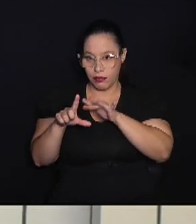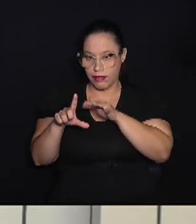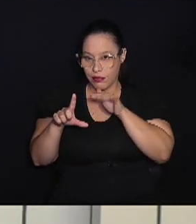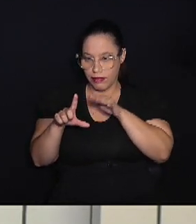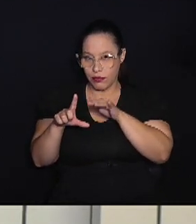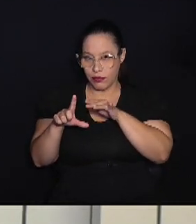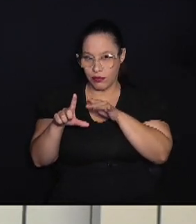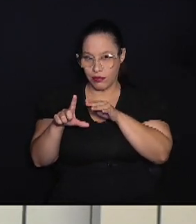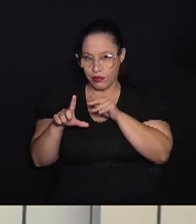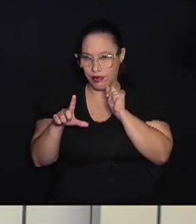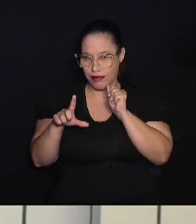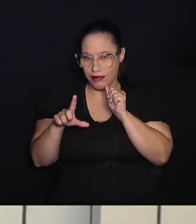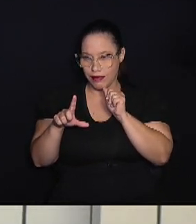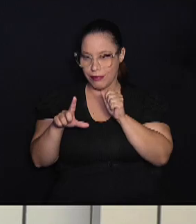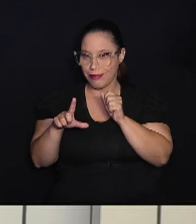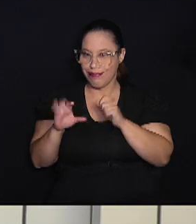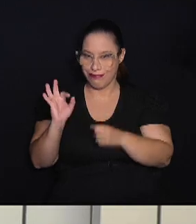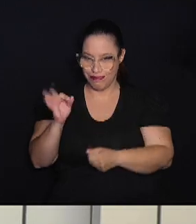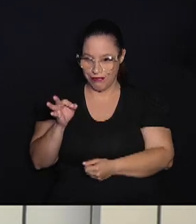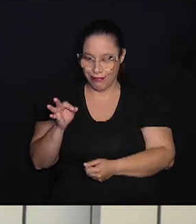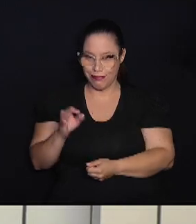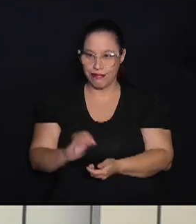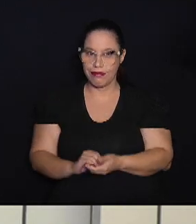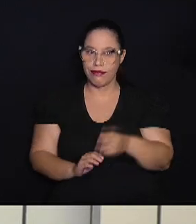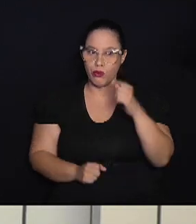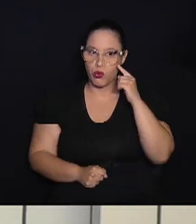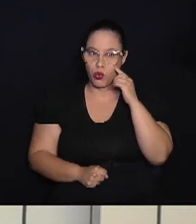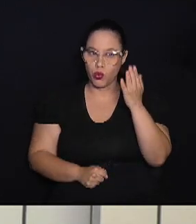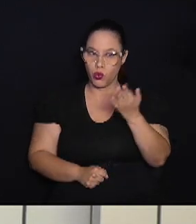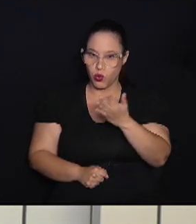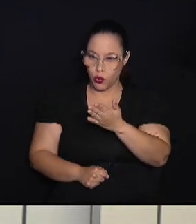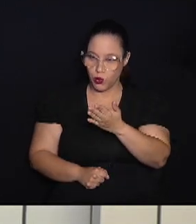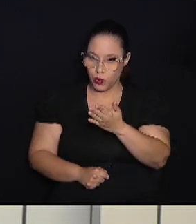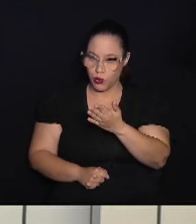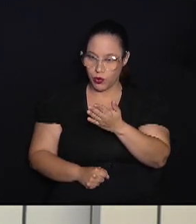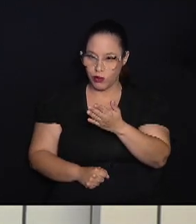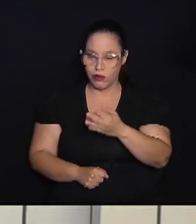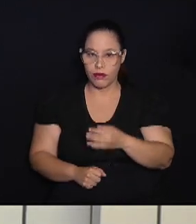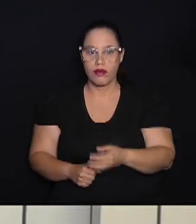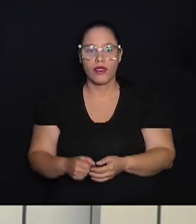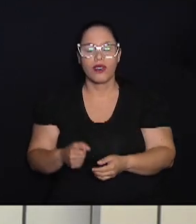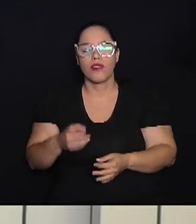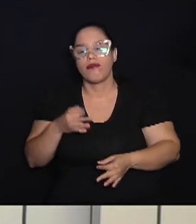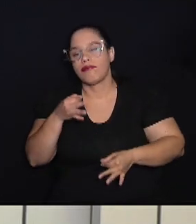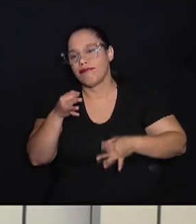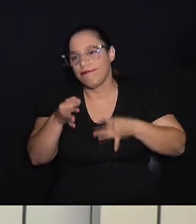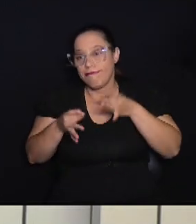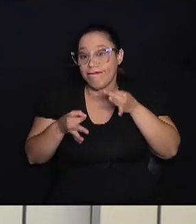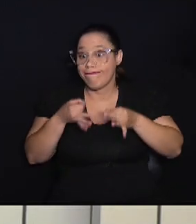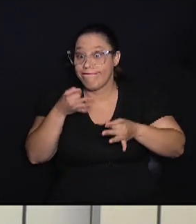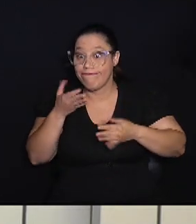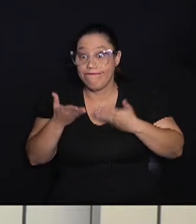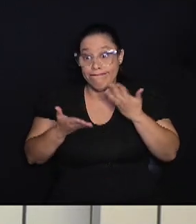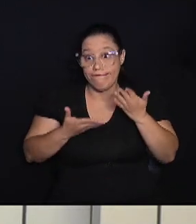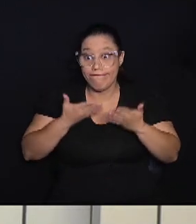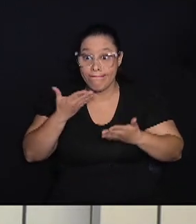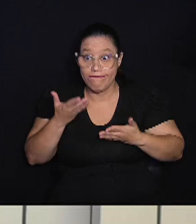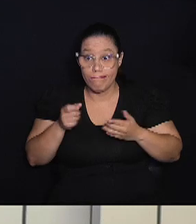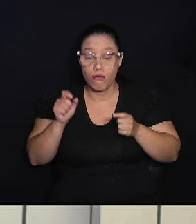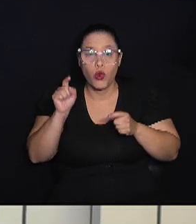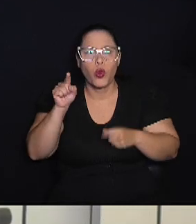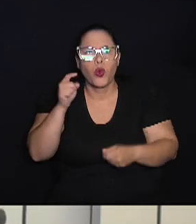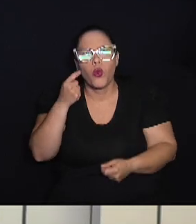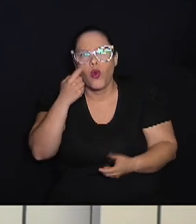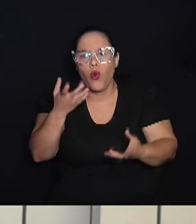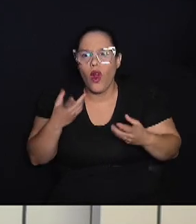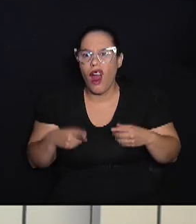já aparece uma mensagem na sua tela. O WhatsApp da TV Câmara Campinas. Você aperta e pode enviar o seu elogio, uma crítica construtiva,